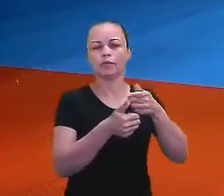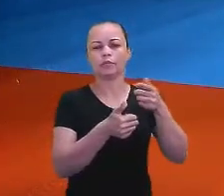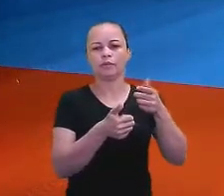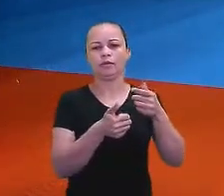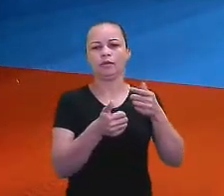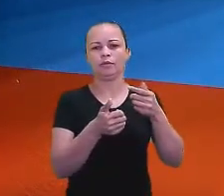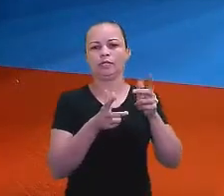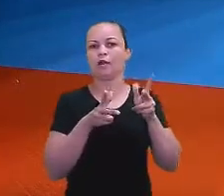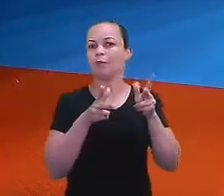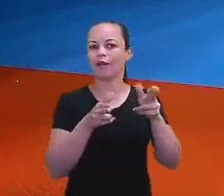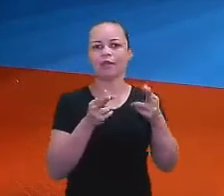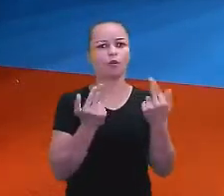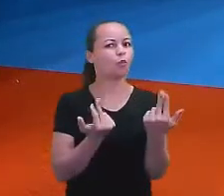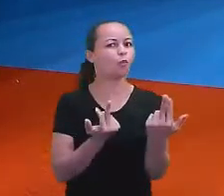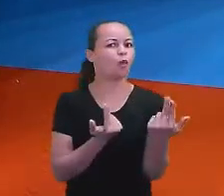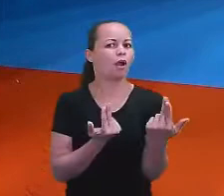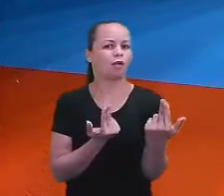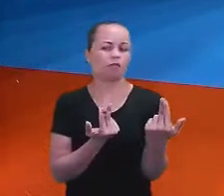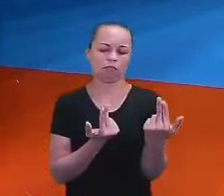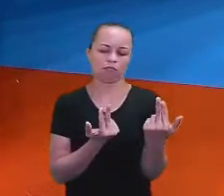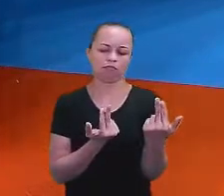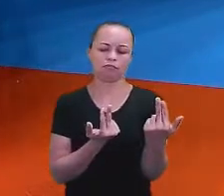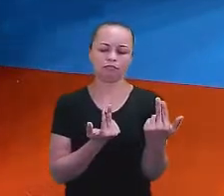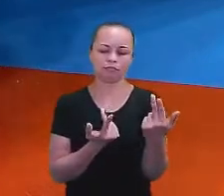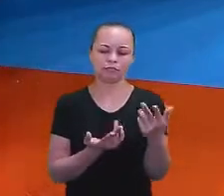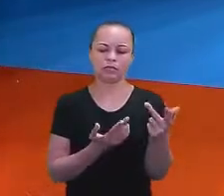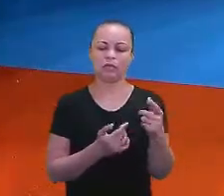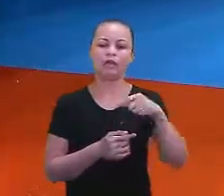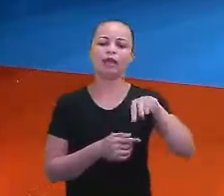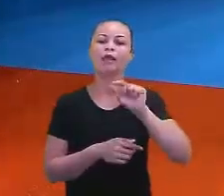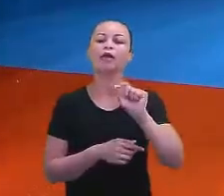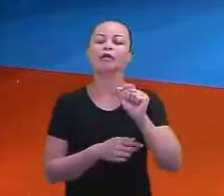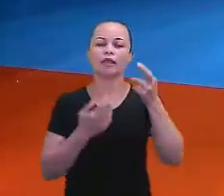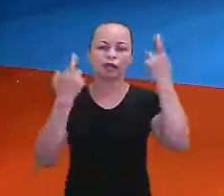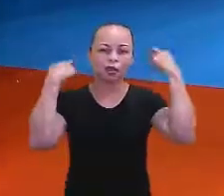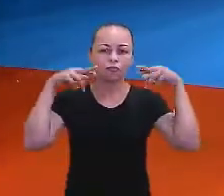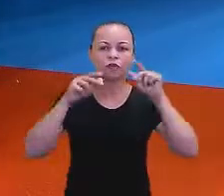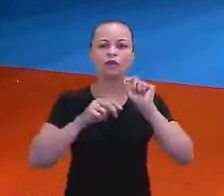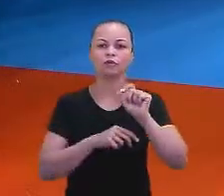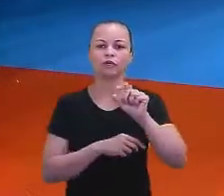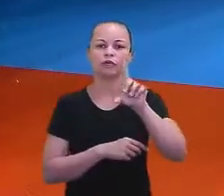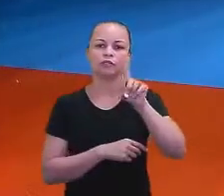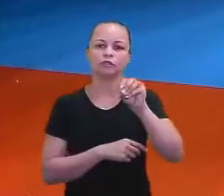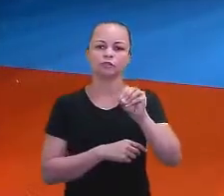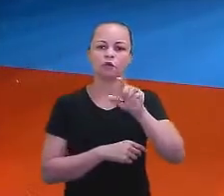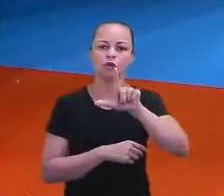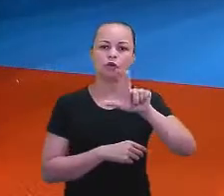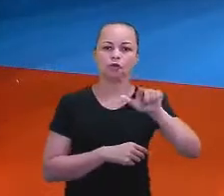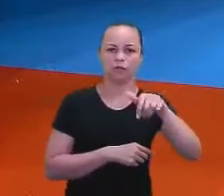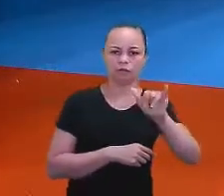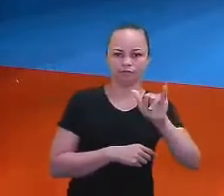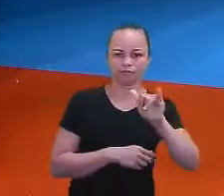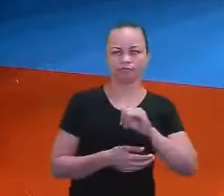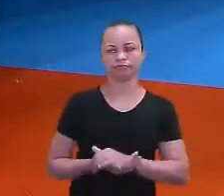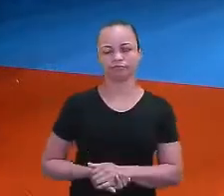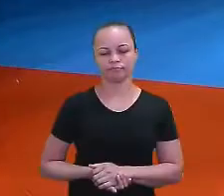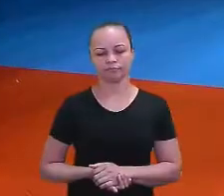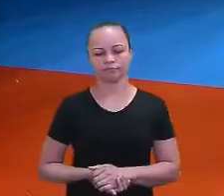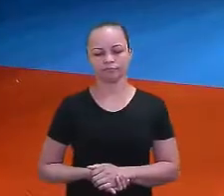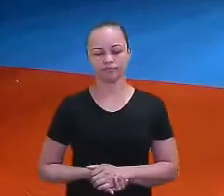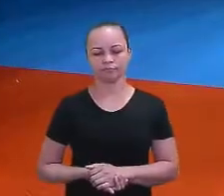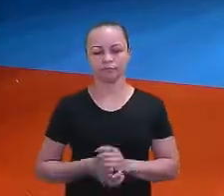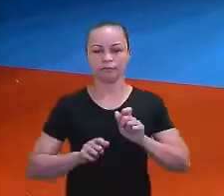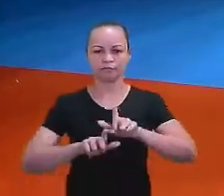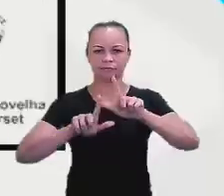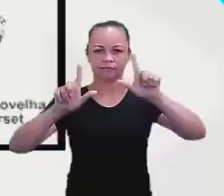a outra ovelha, a Findorce, que no caso aqui em questão é a ovelha Dolly. Abra essa imagem aí, por